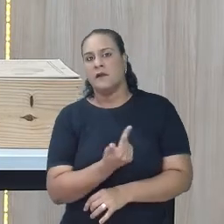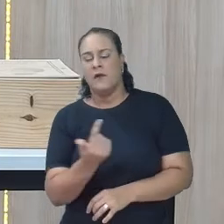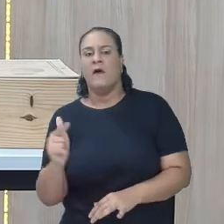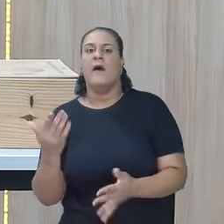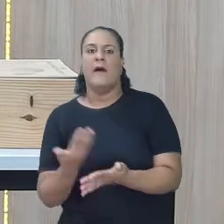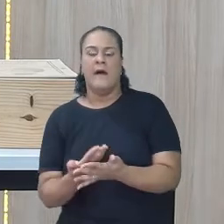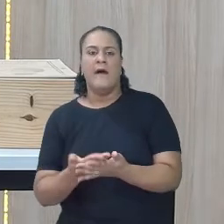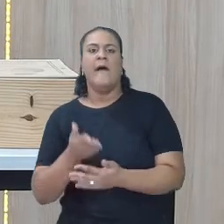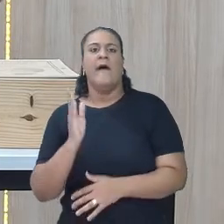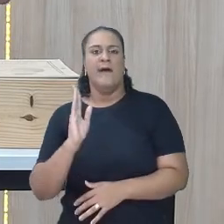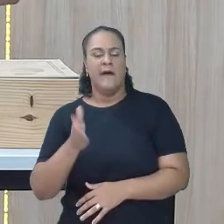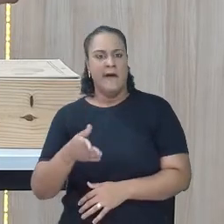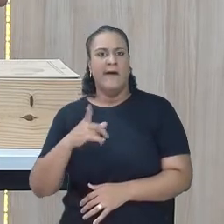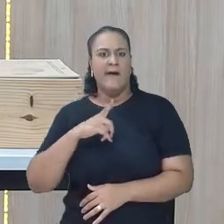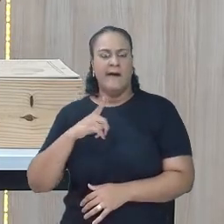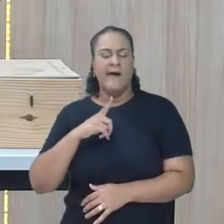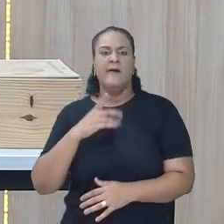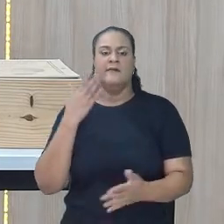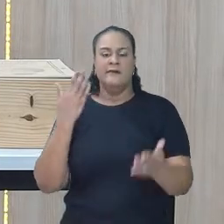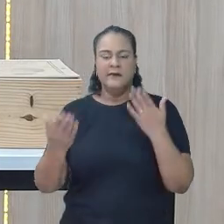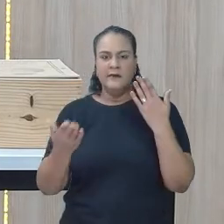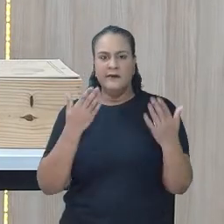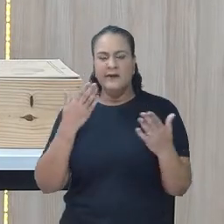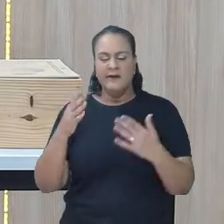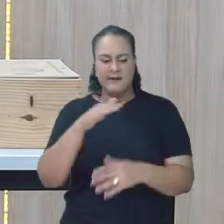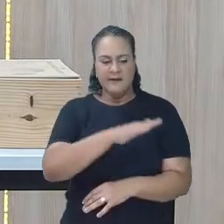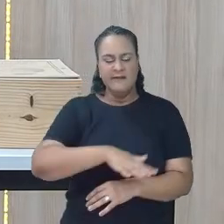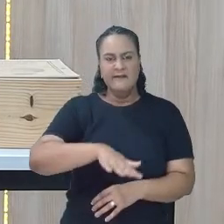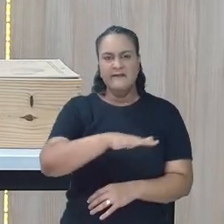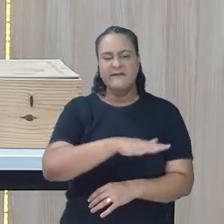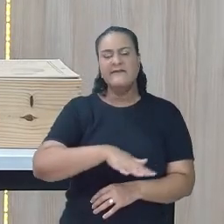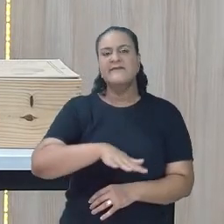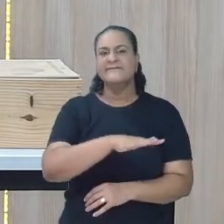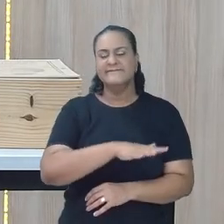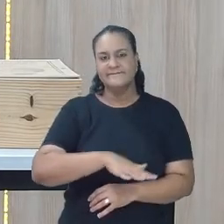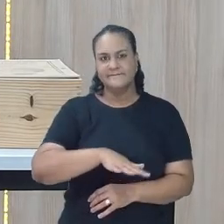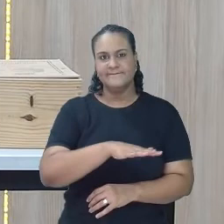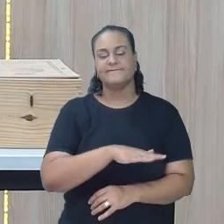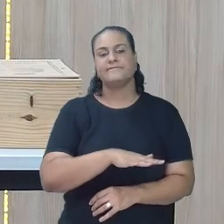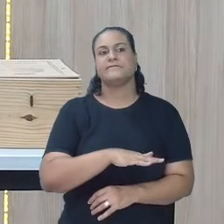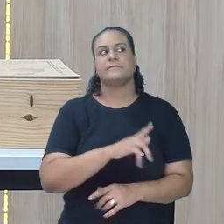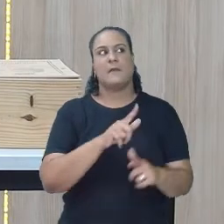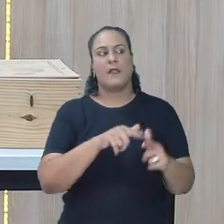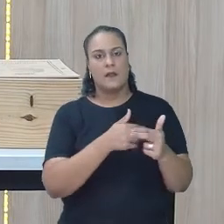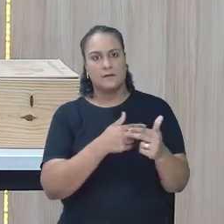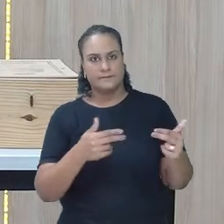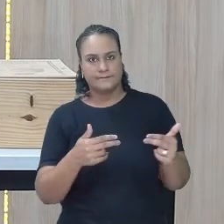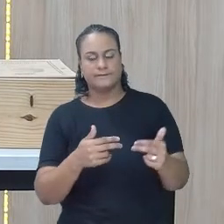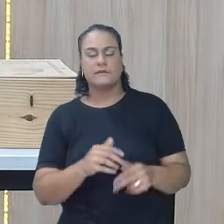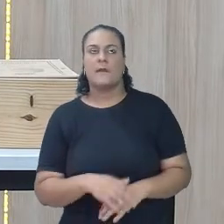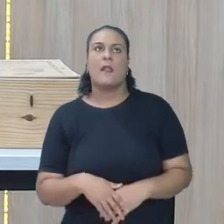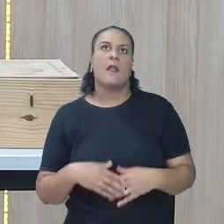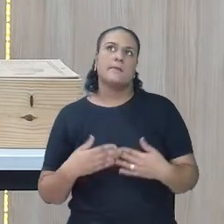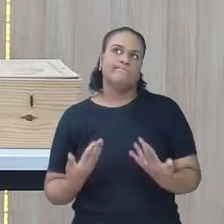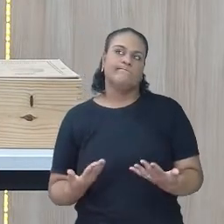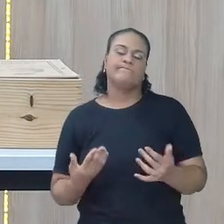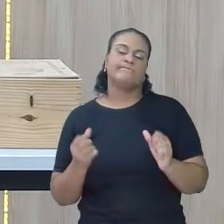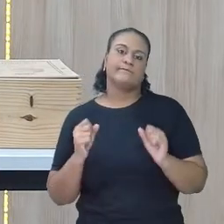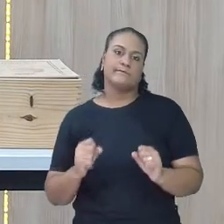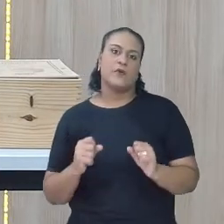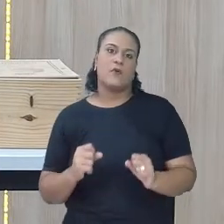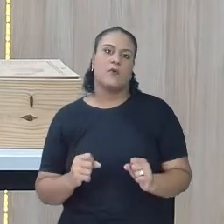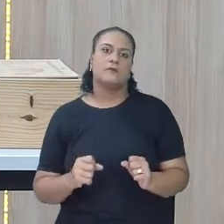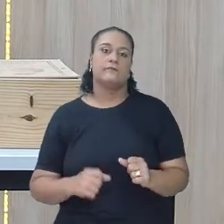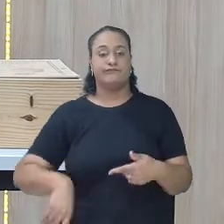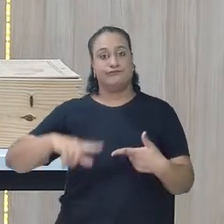comparação entre o espaço definido por um determinado objeto, né? Seja ele